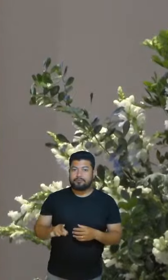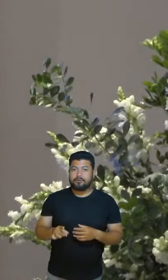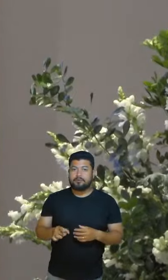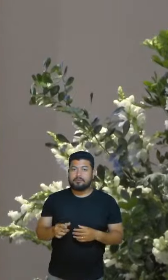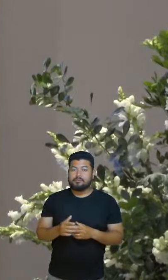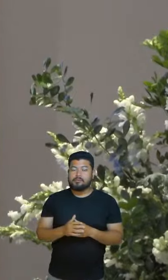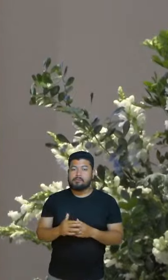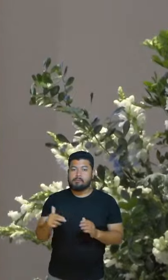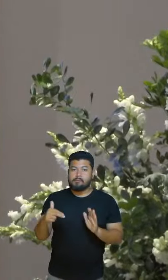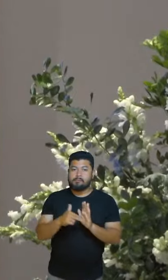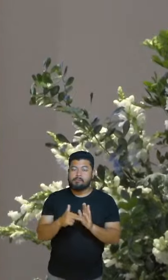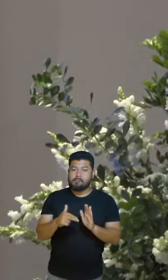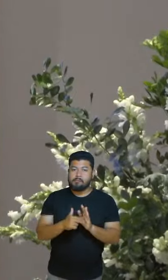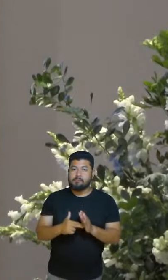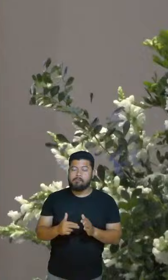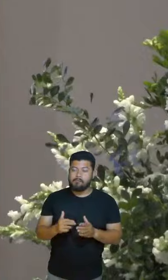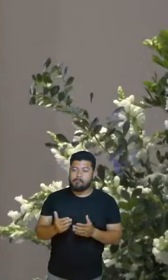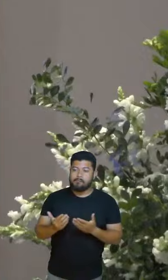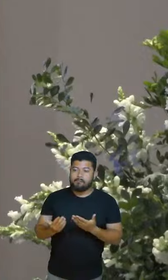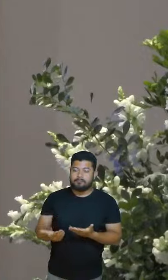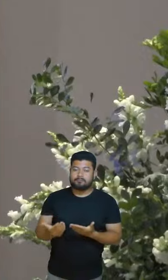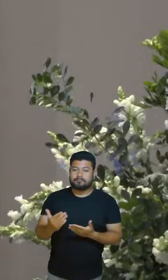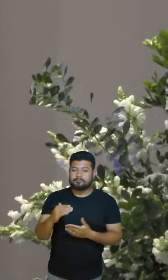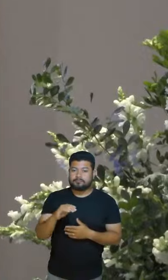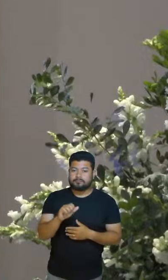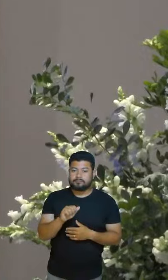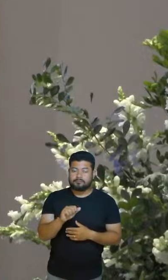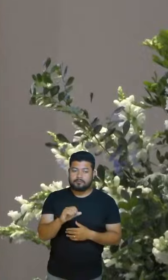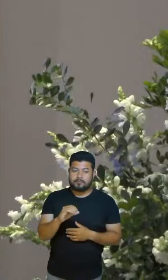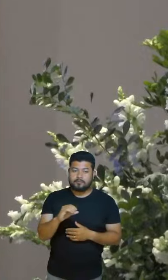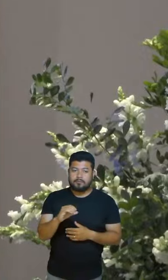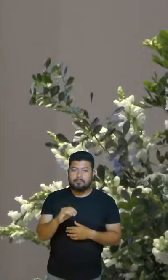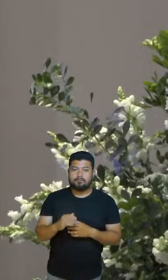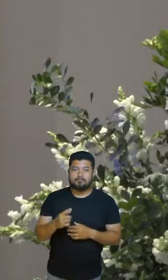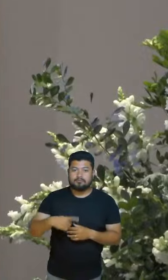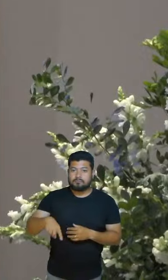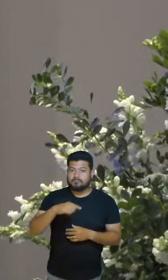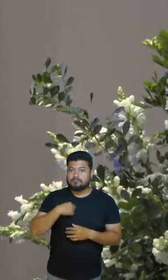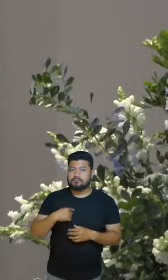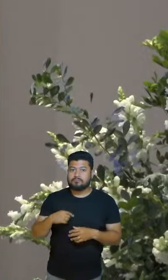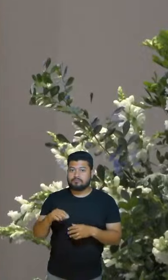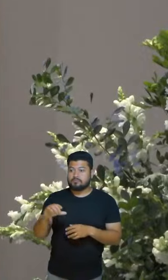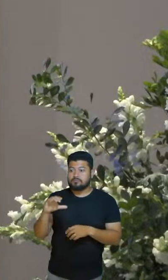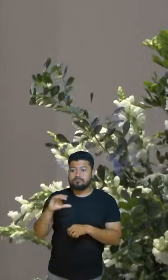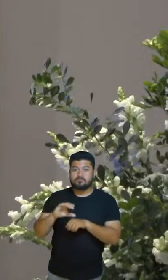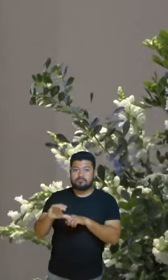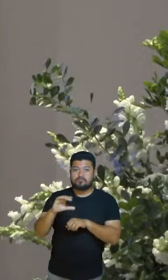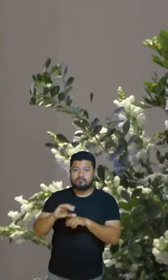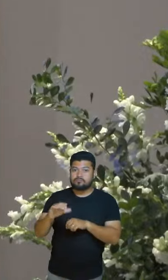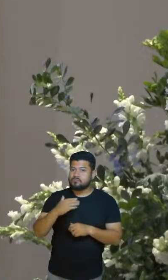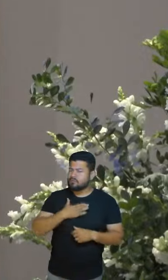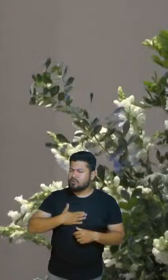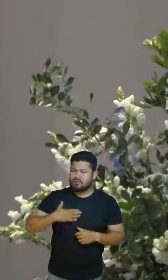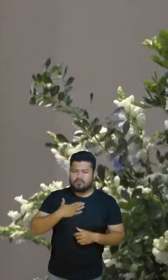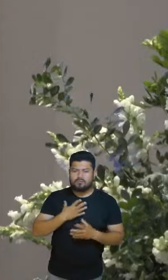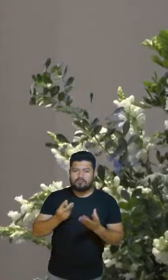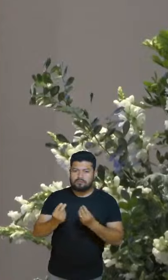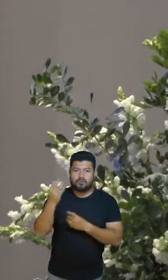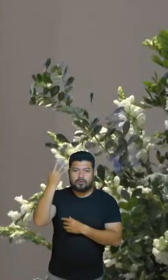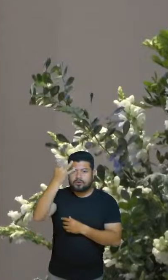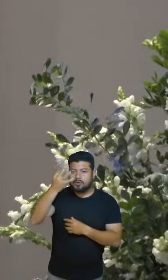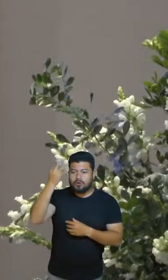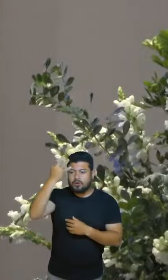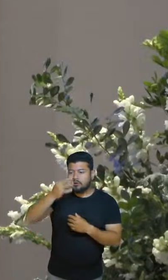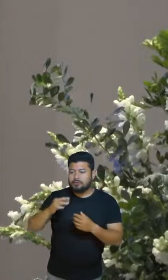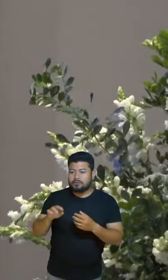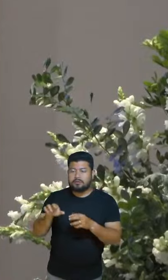concreto embora como eu diga nós que fazemos o curso de Direito Nós Adoramos uma teoria a gente gosta de uma teoria de grandes